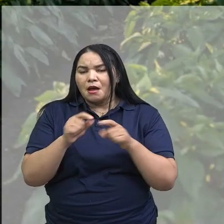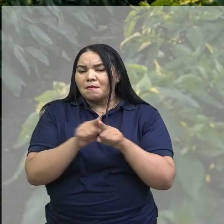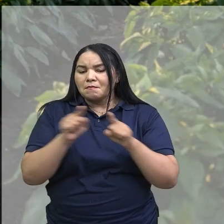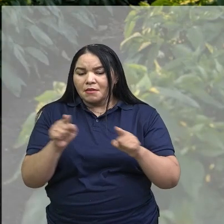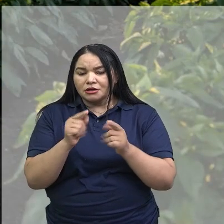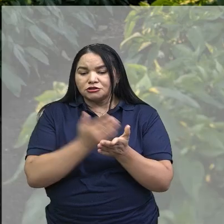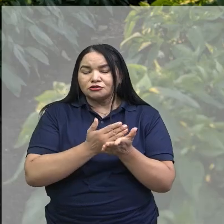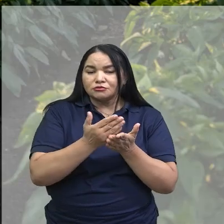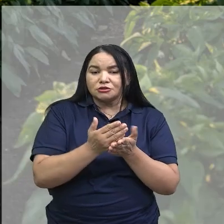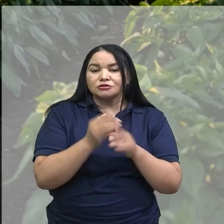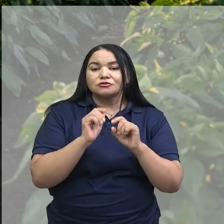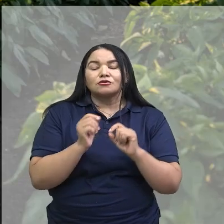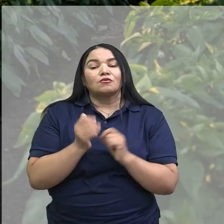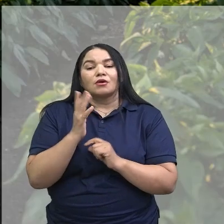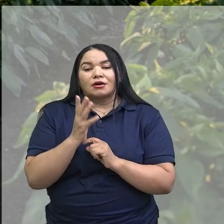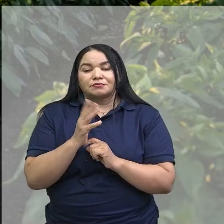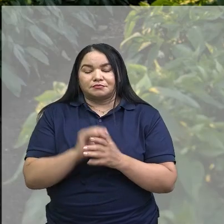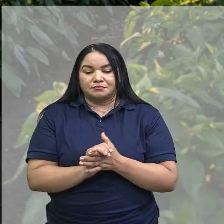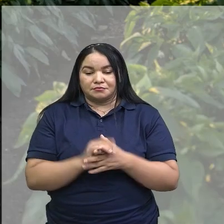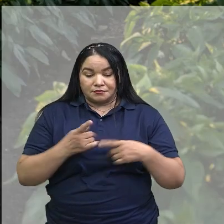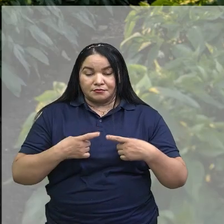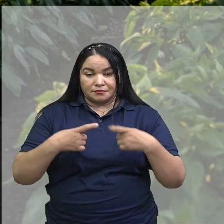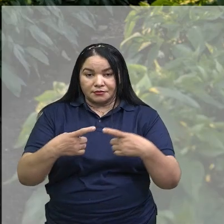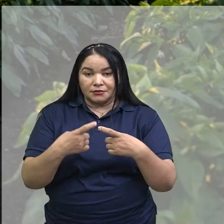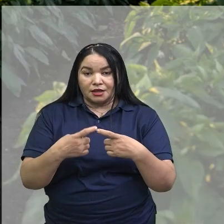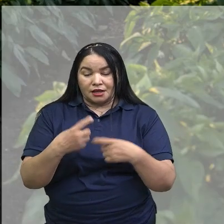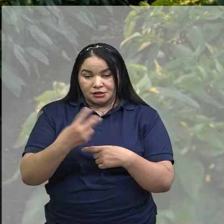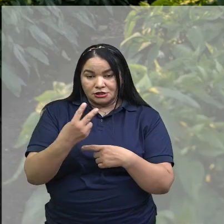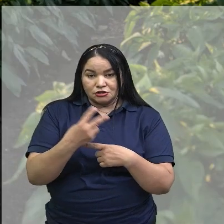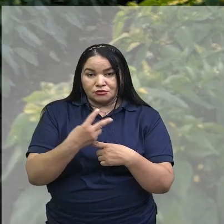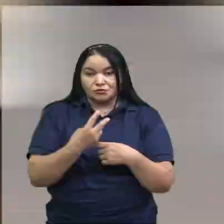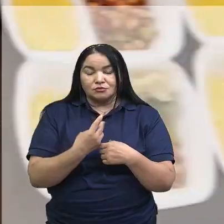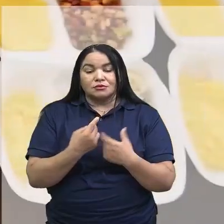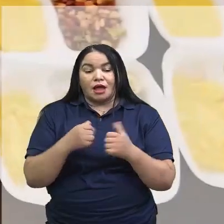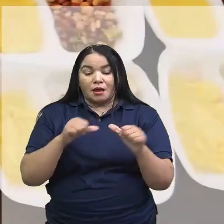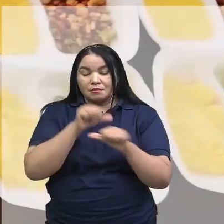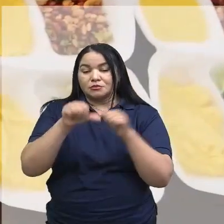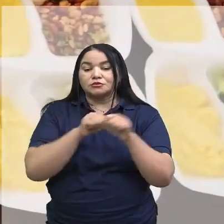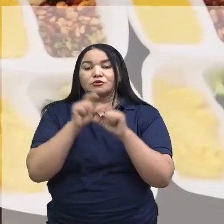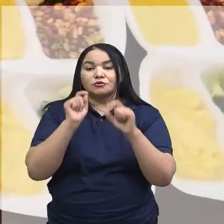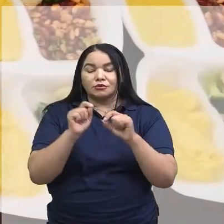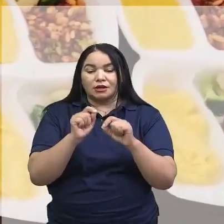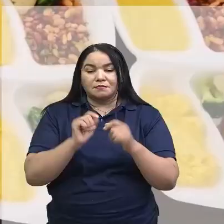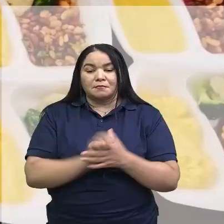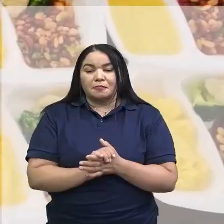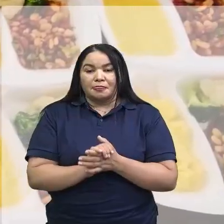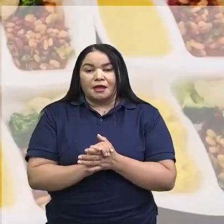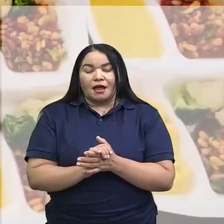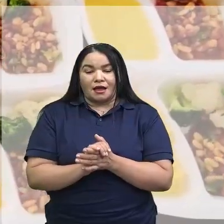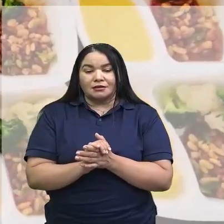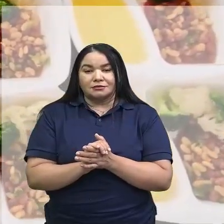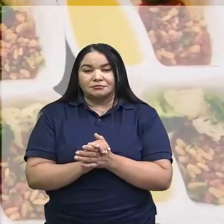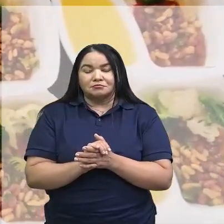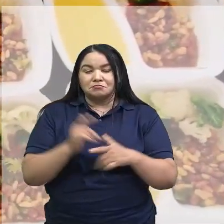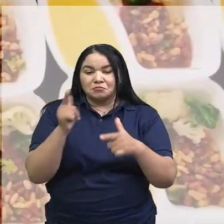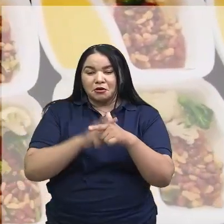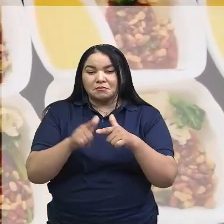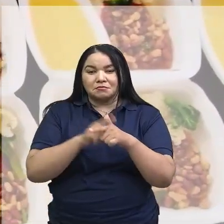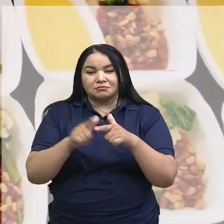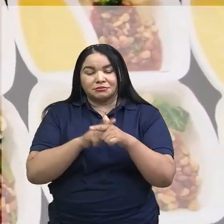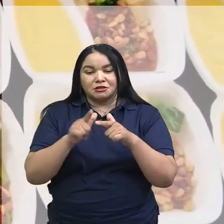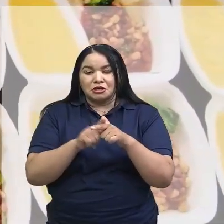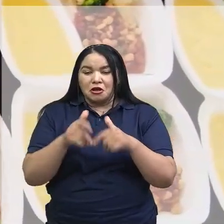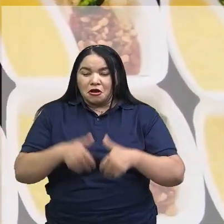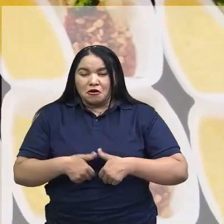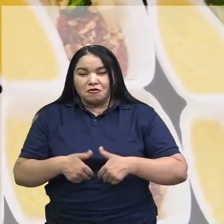No mundo pós-Segunda Guerra Mundial, que passava por uma crise de abastecimento. E ela tinha como propósito sanar o problema da fome